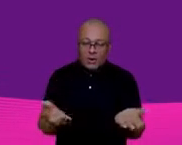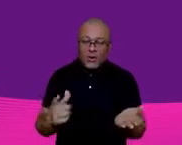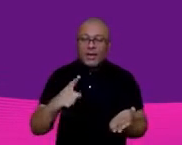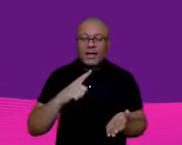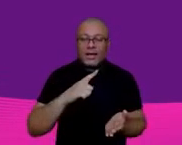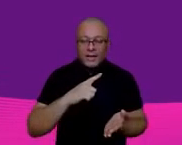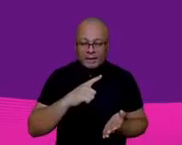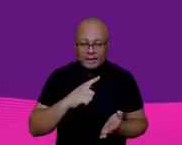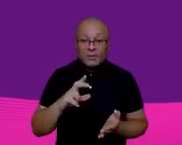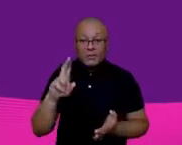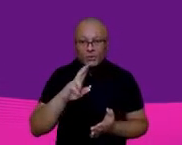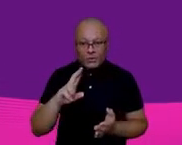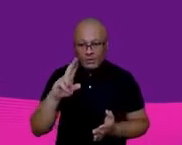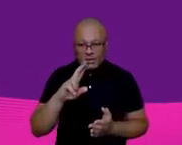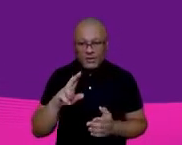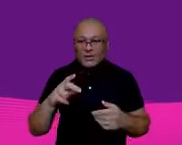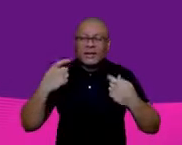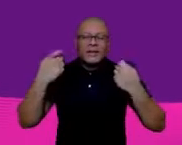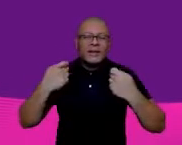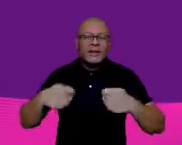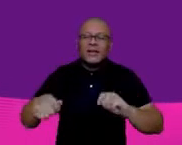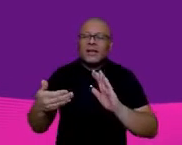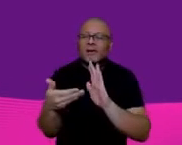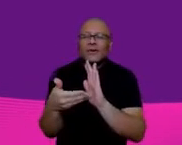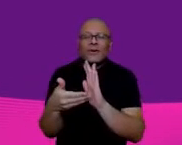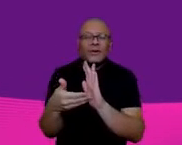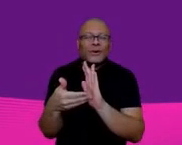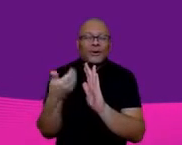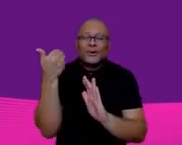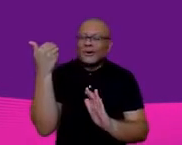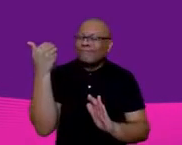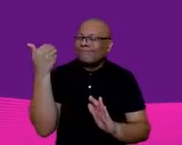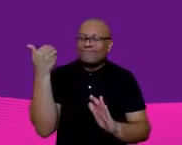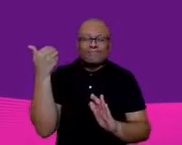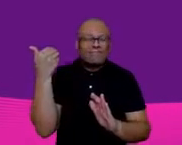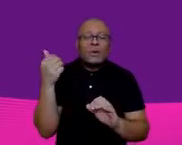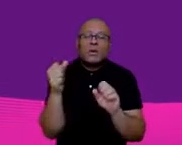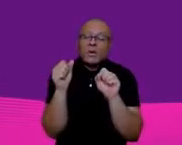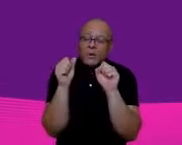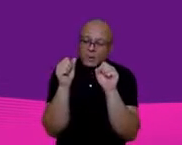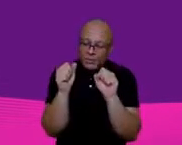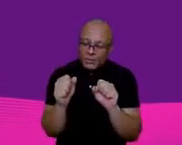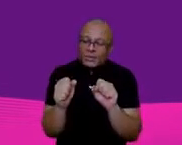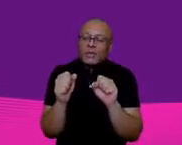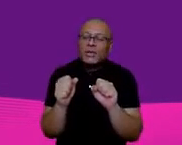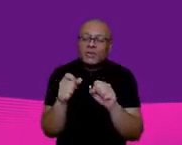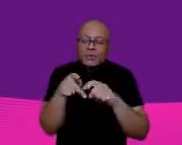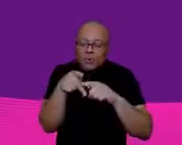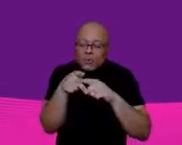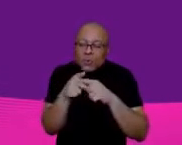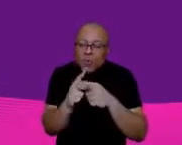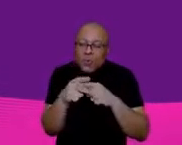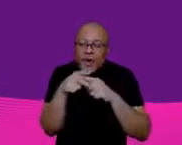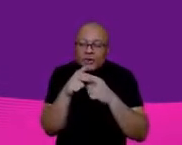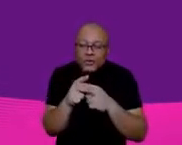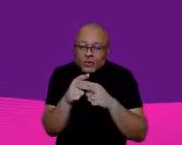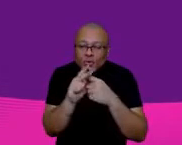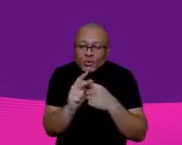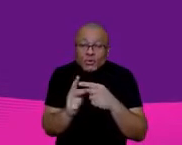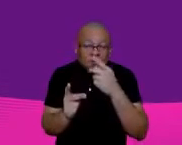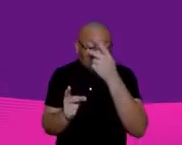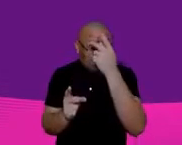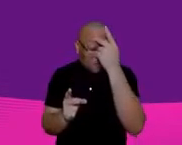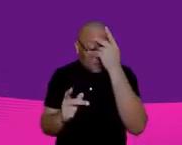implante, nós não precisamos tirar todo esse hardware, nós podemos fazer um ajuste do implante e o paciente vai ter muito